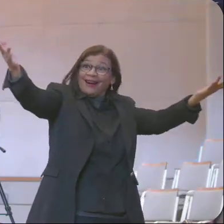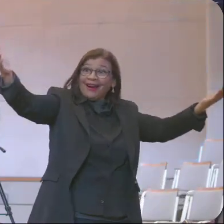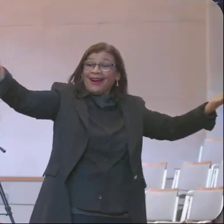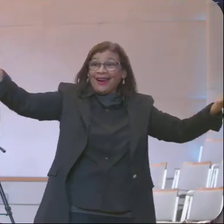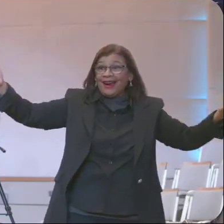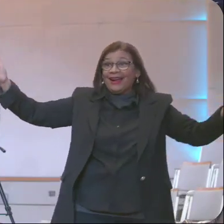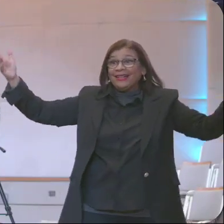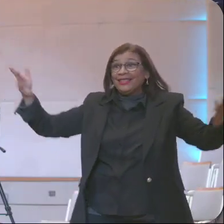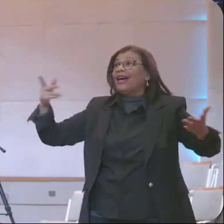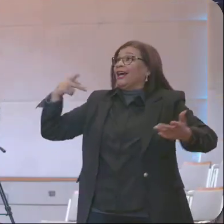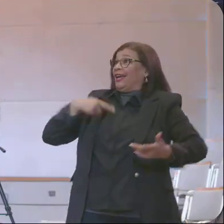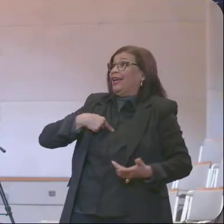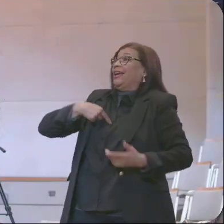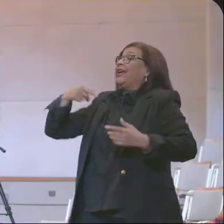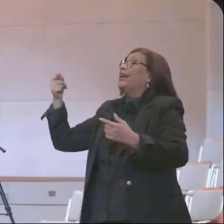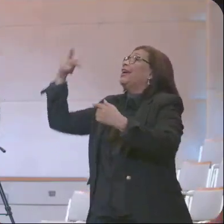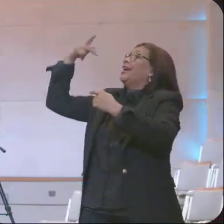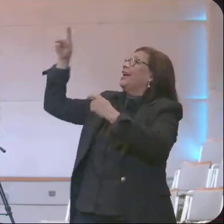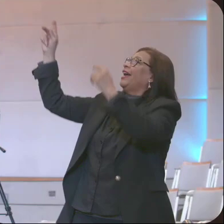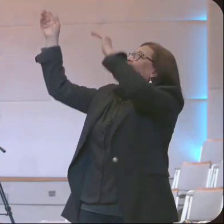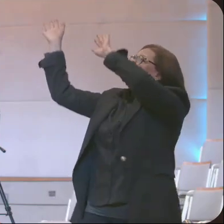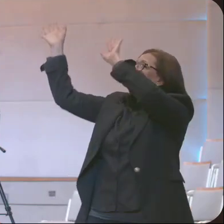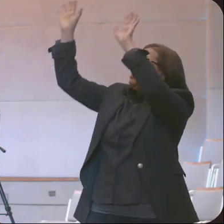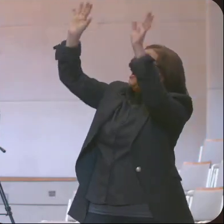és, Te